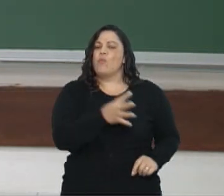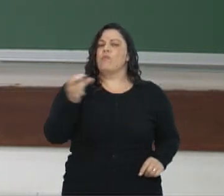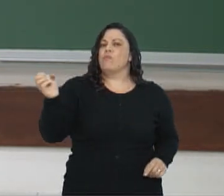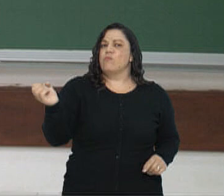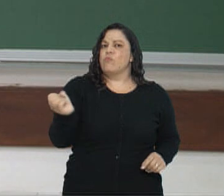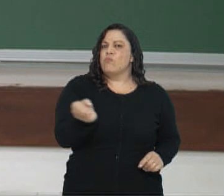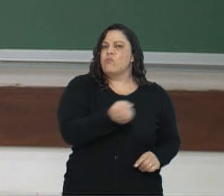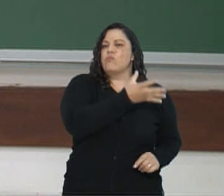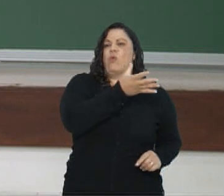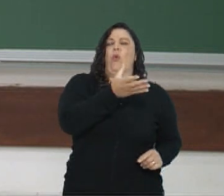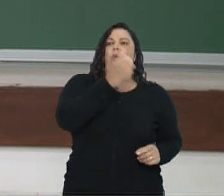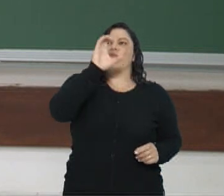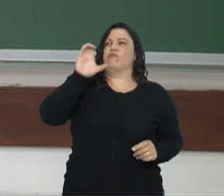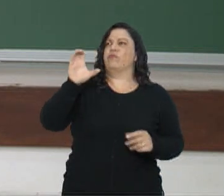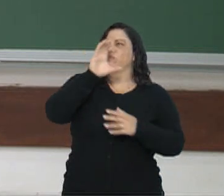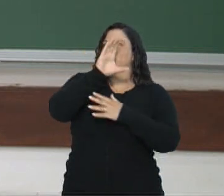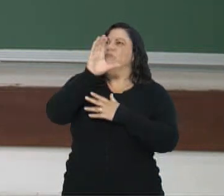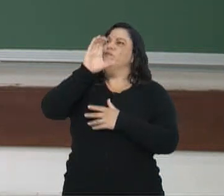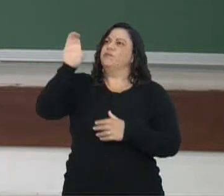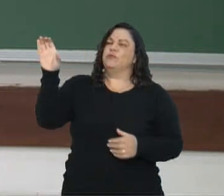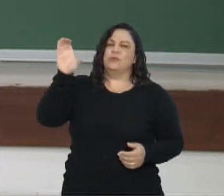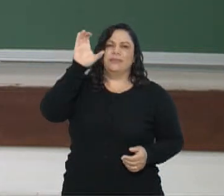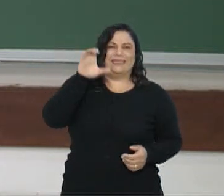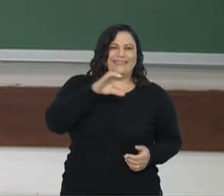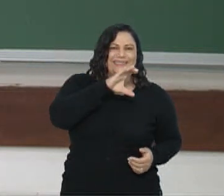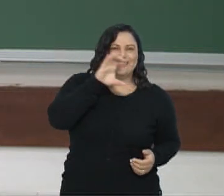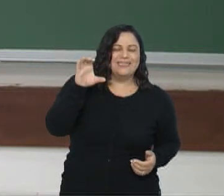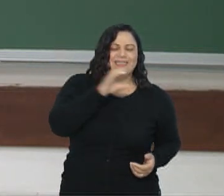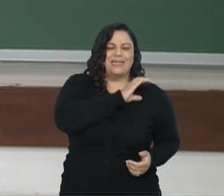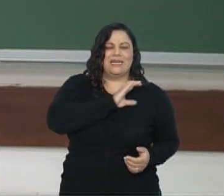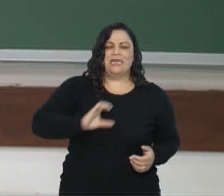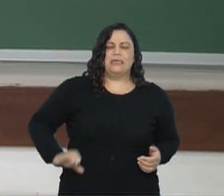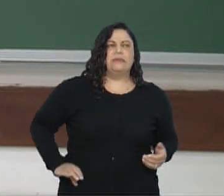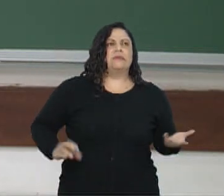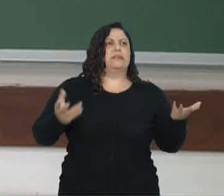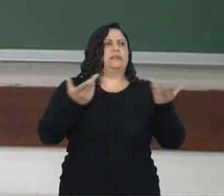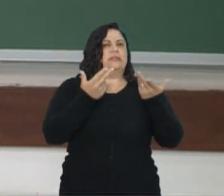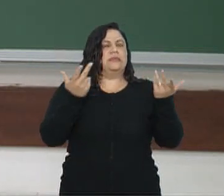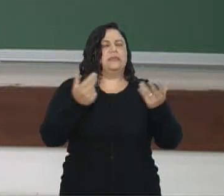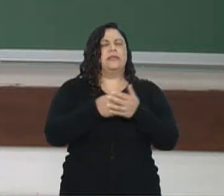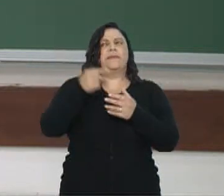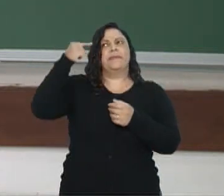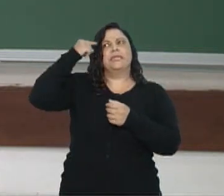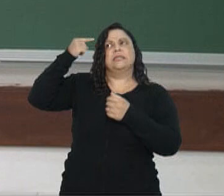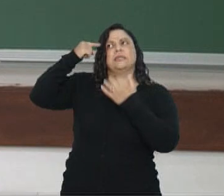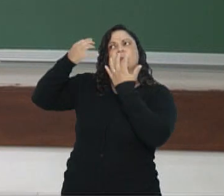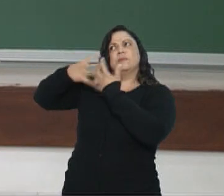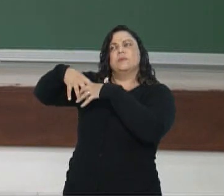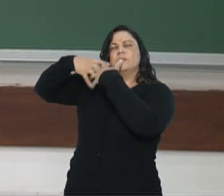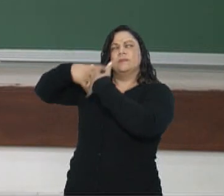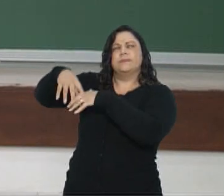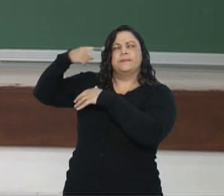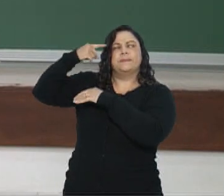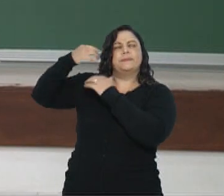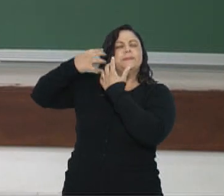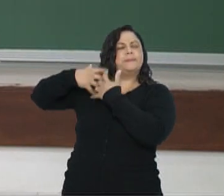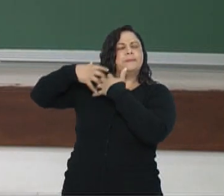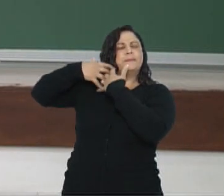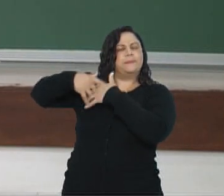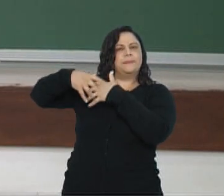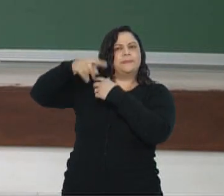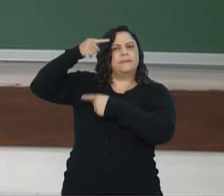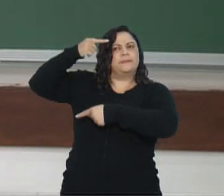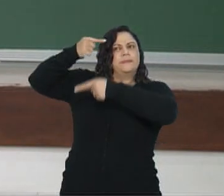que se pense nas paixões ou uma sociedade que se pense na harmonia. Tá? Eles pensam em mudança na mentalidade das pessoas, na maneira de